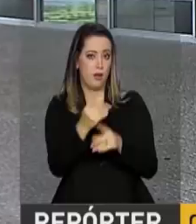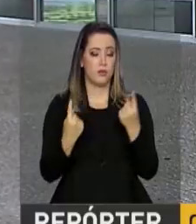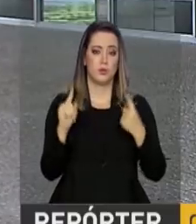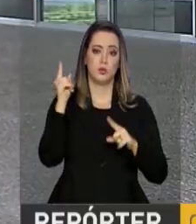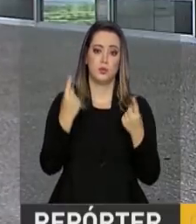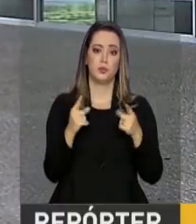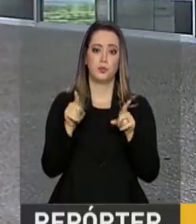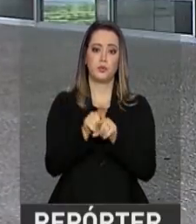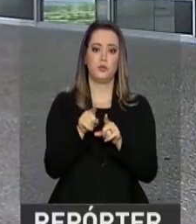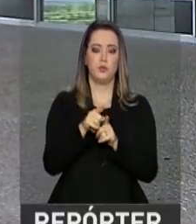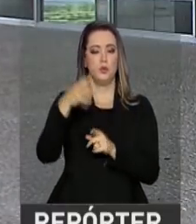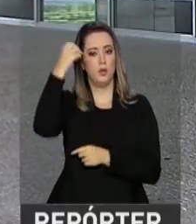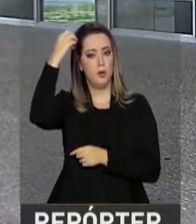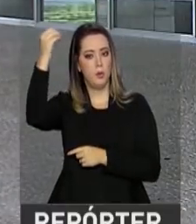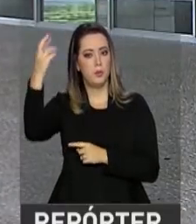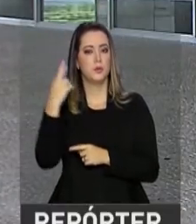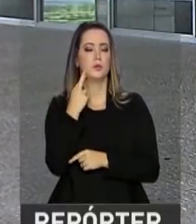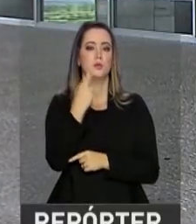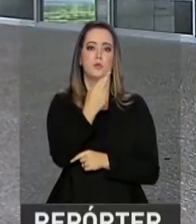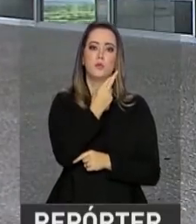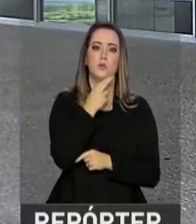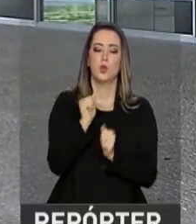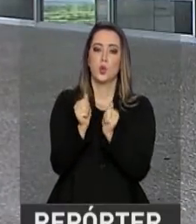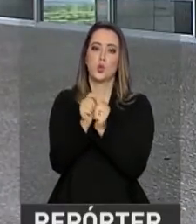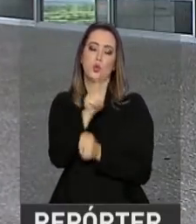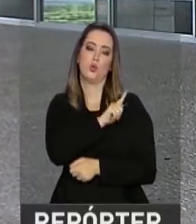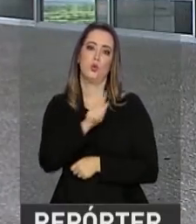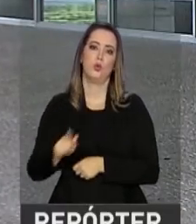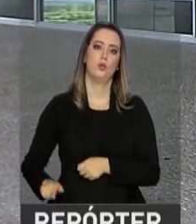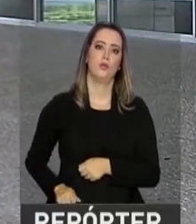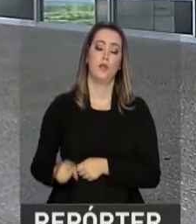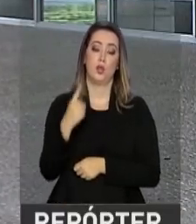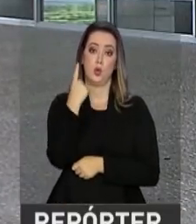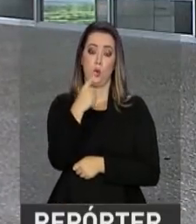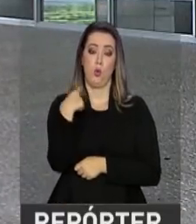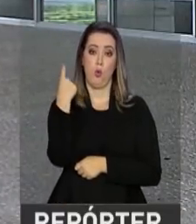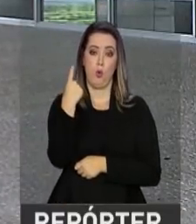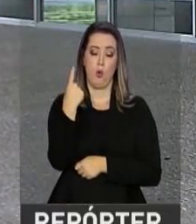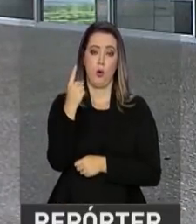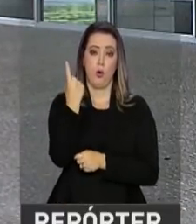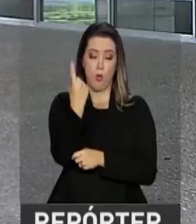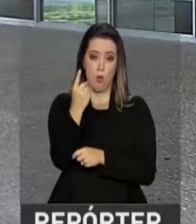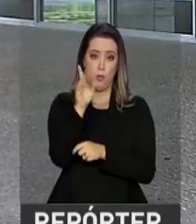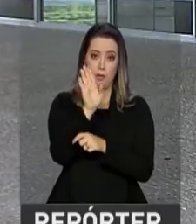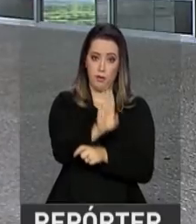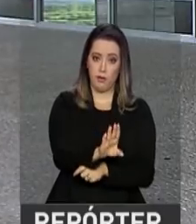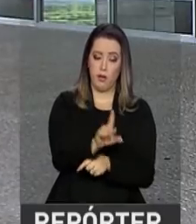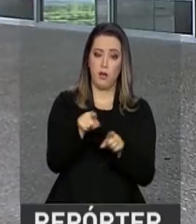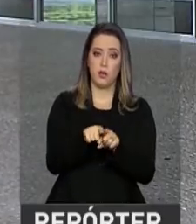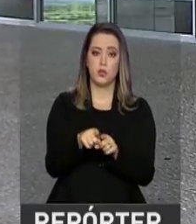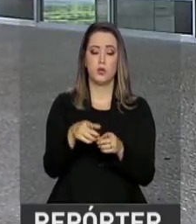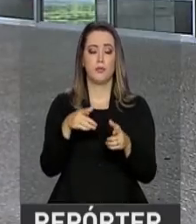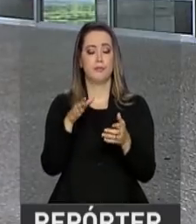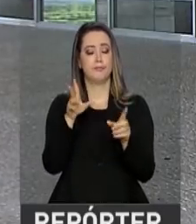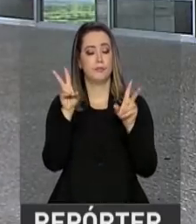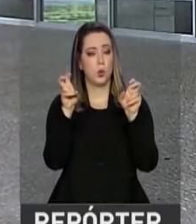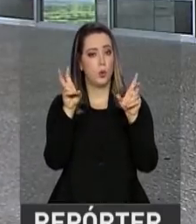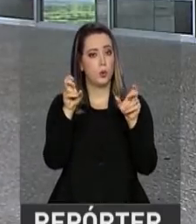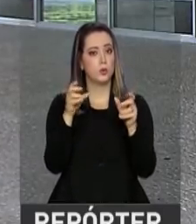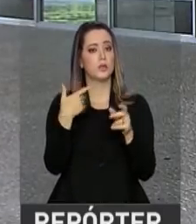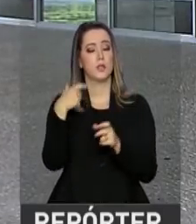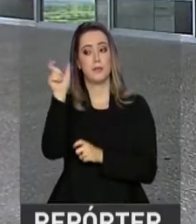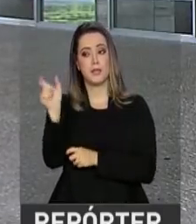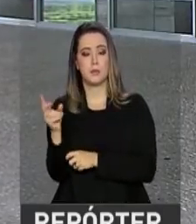roraima onde se encontra com a governadora suely campos à uma hora da tarde hora de brasília para tratar da situação dos venezuelanos